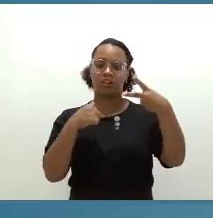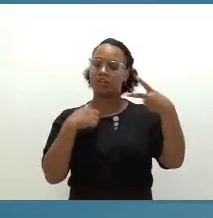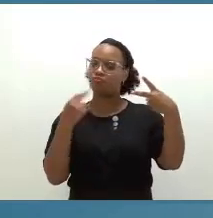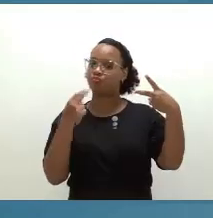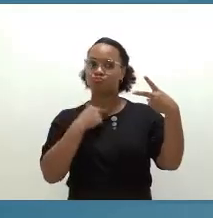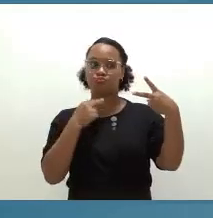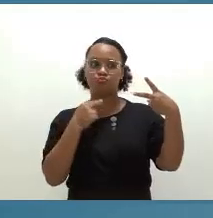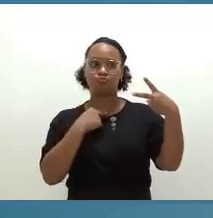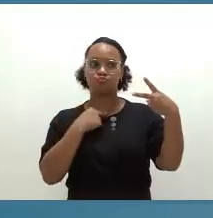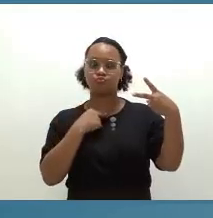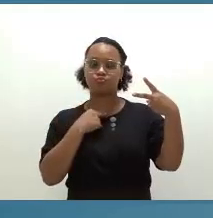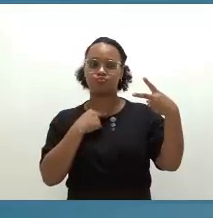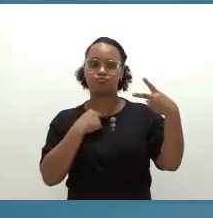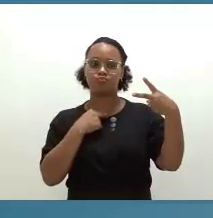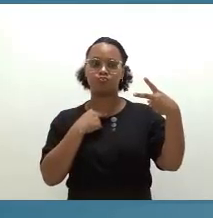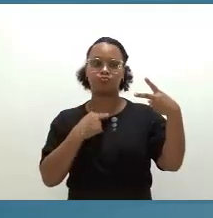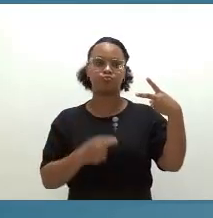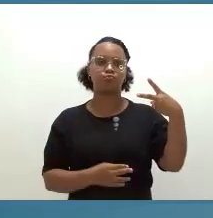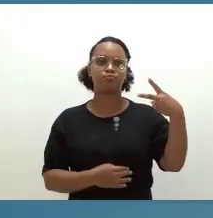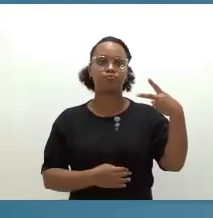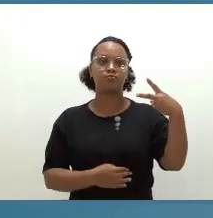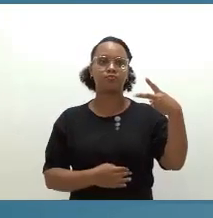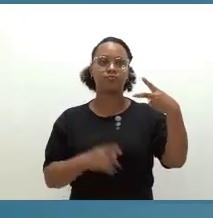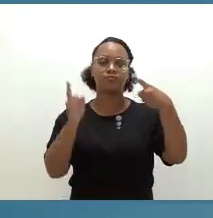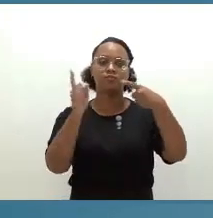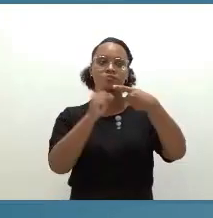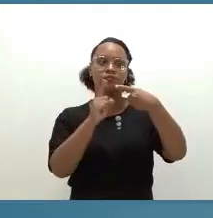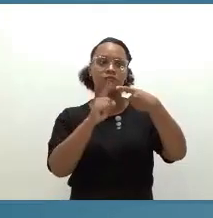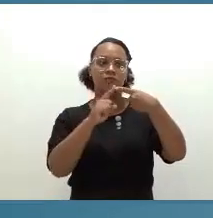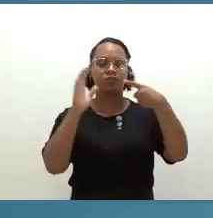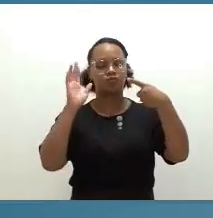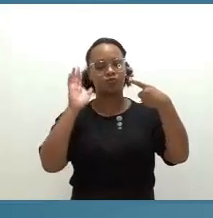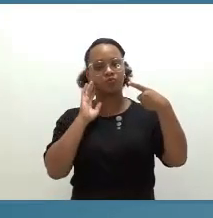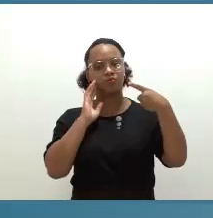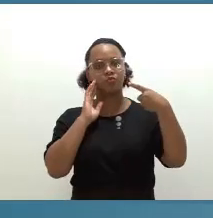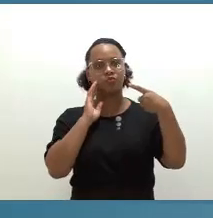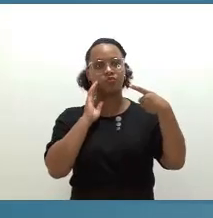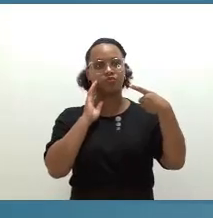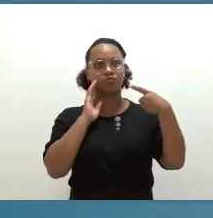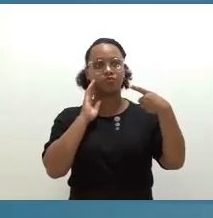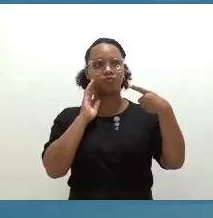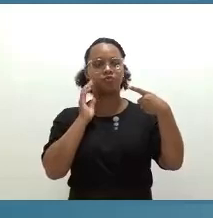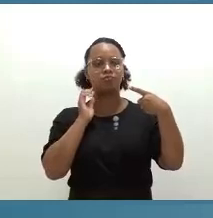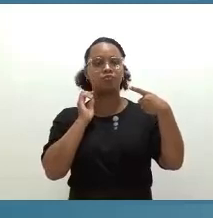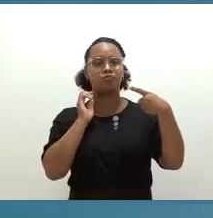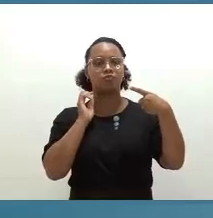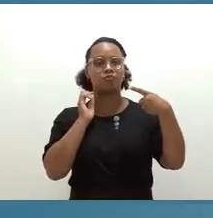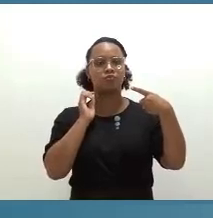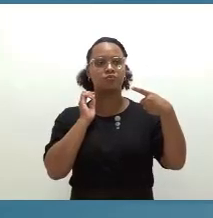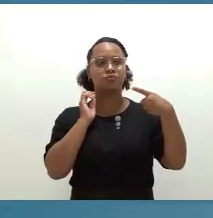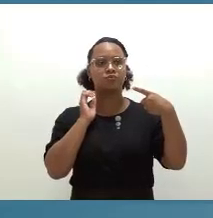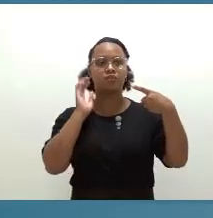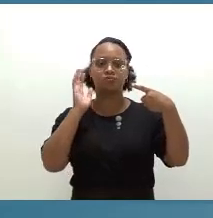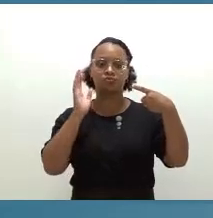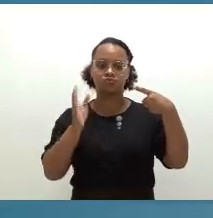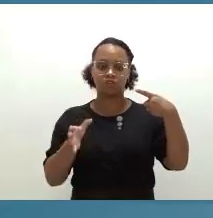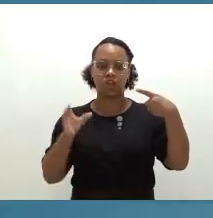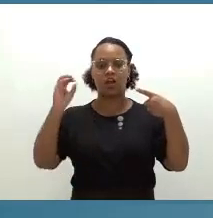que eu seja entendido. O primeiro, que eu tive a honra de ser